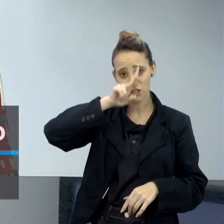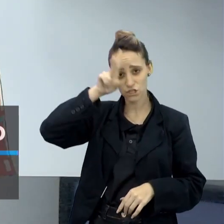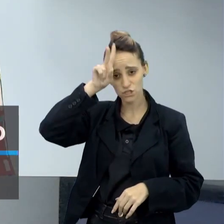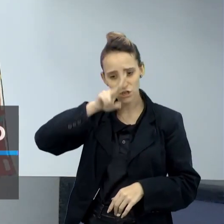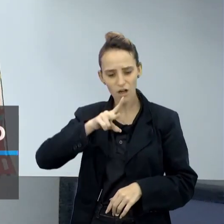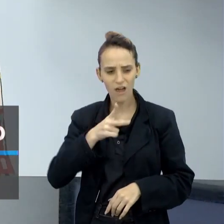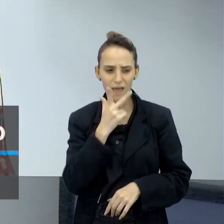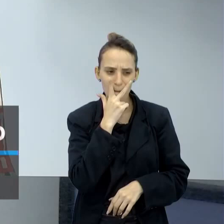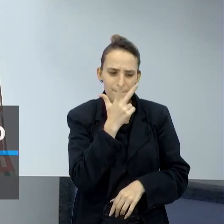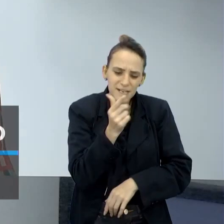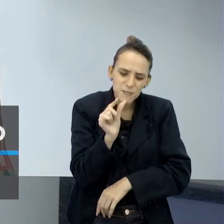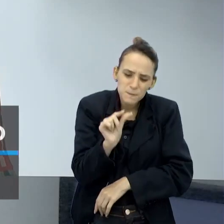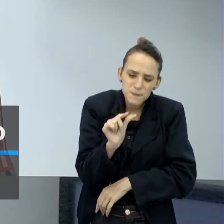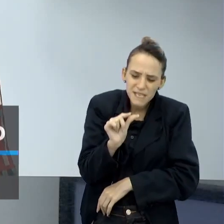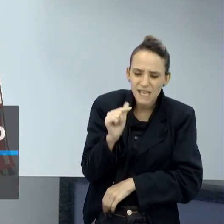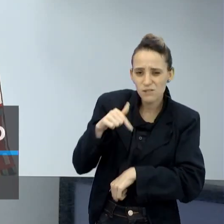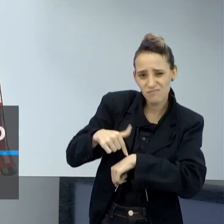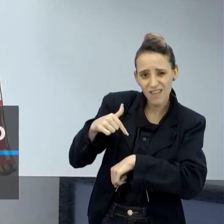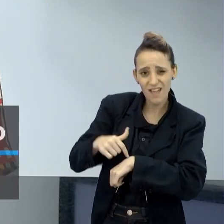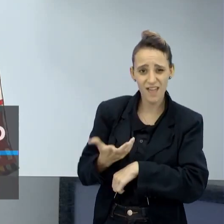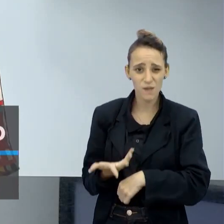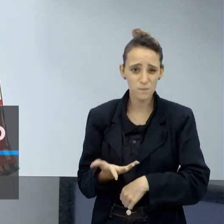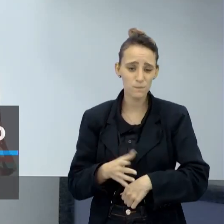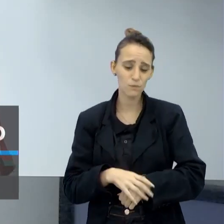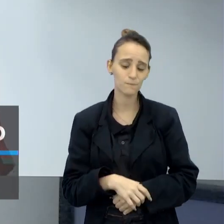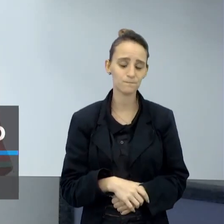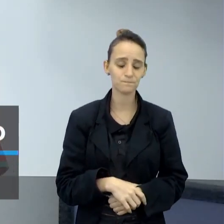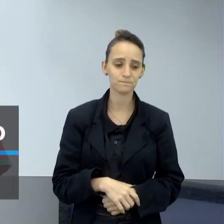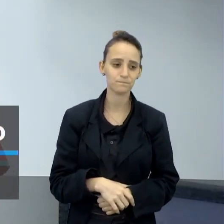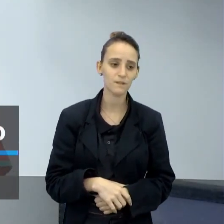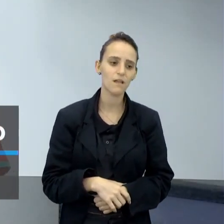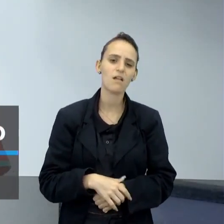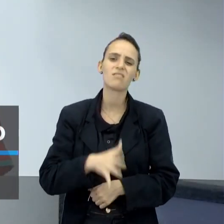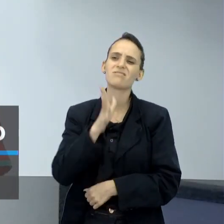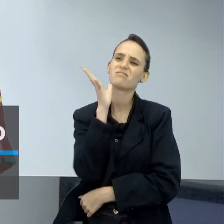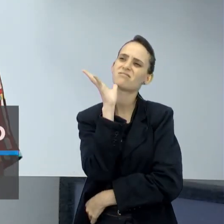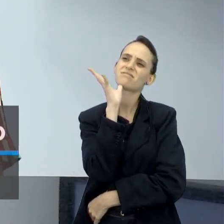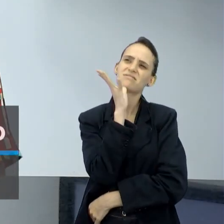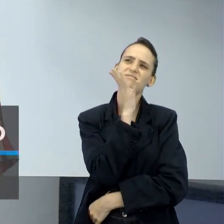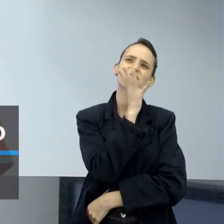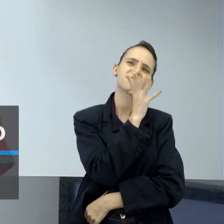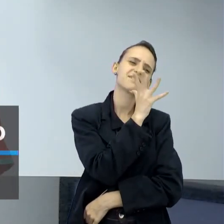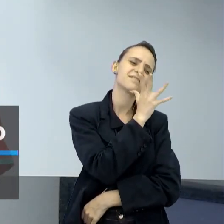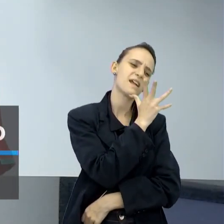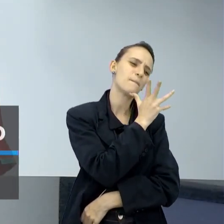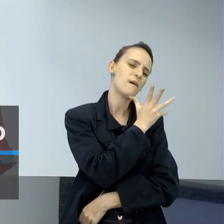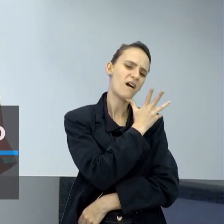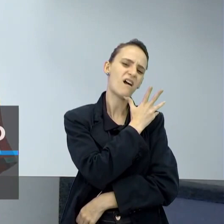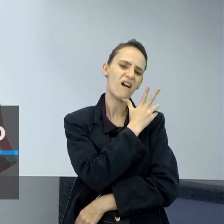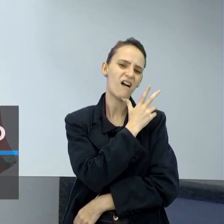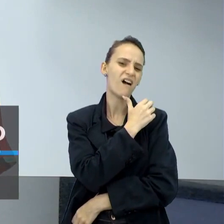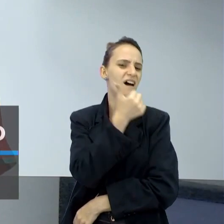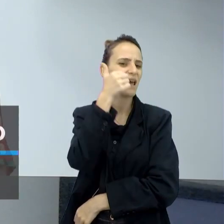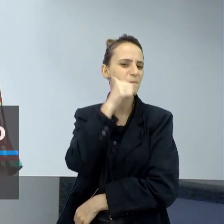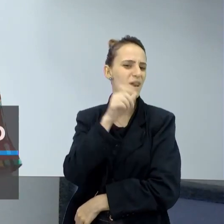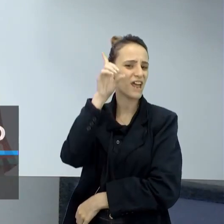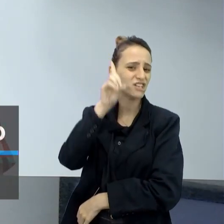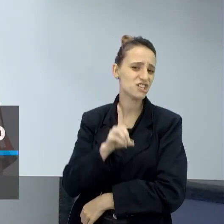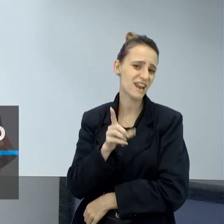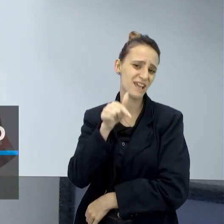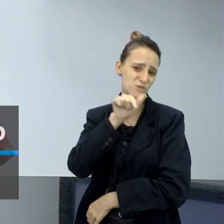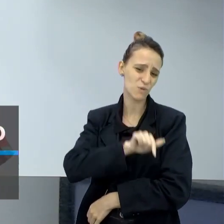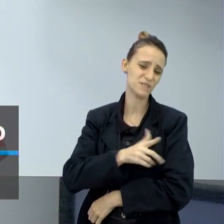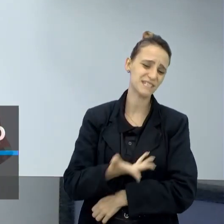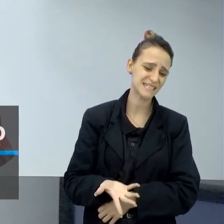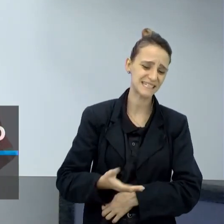muito pequeno, né? Olha só o tanto de tempo que nós levamos para conseguir construir o que talvez ainda seja o